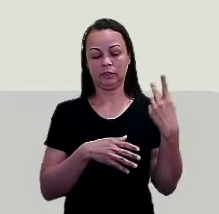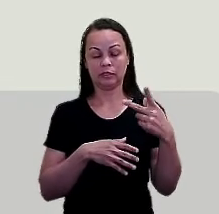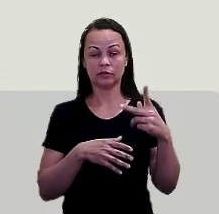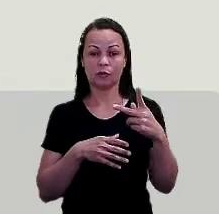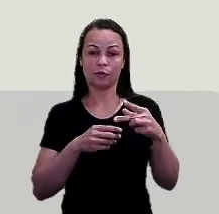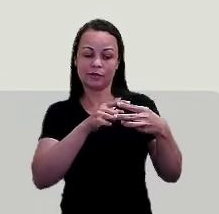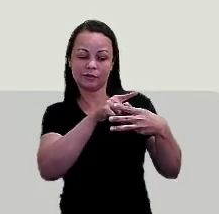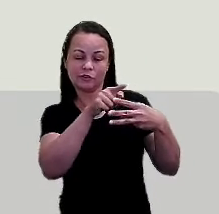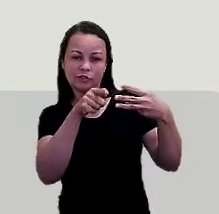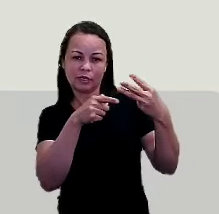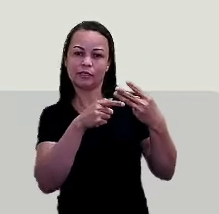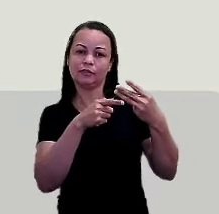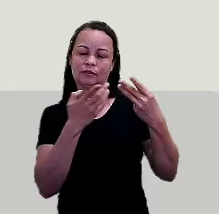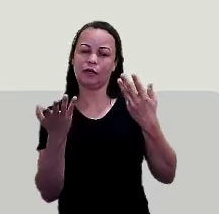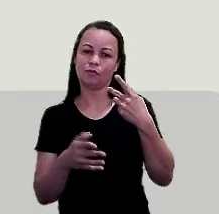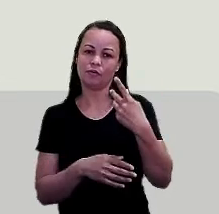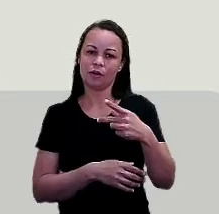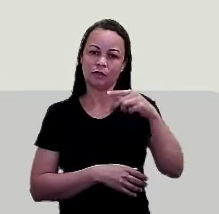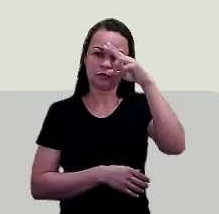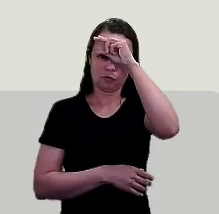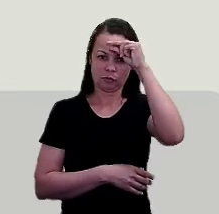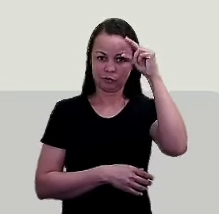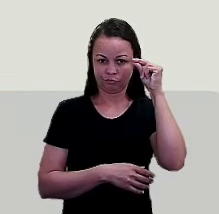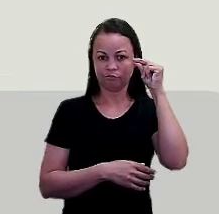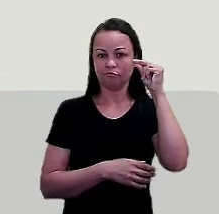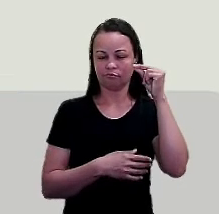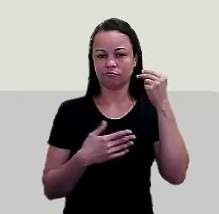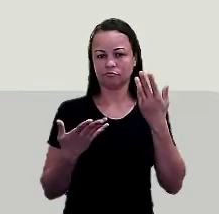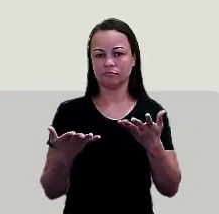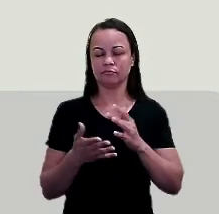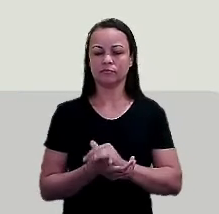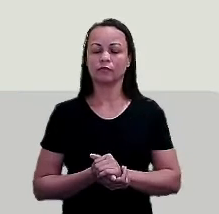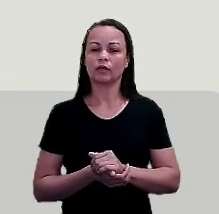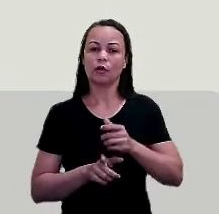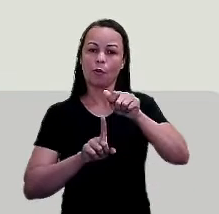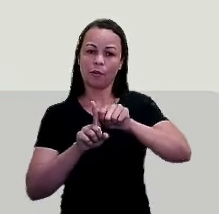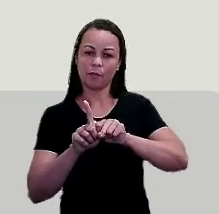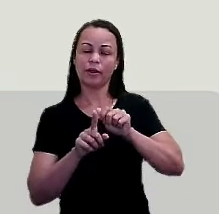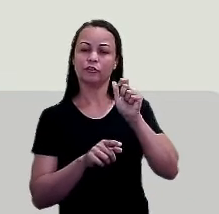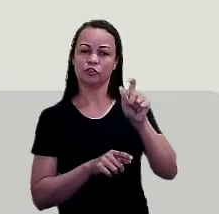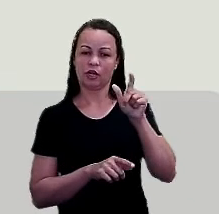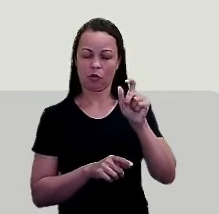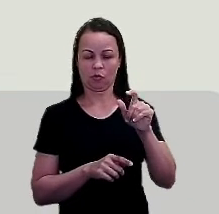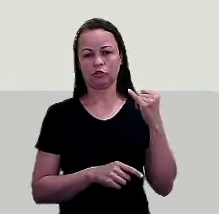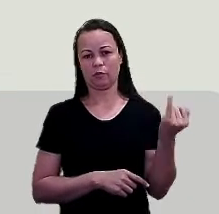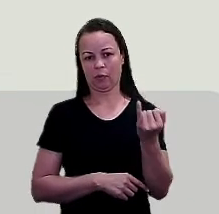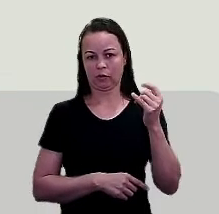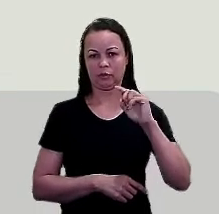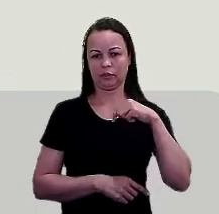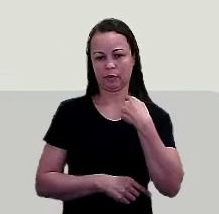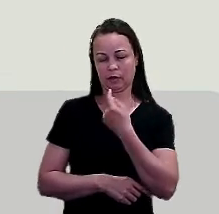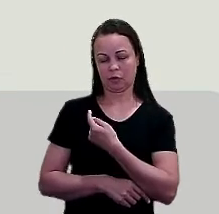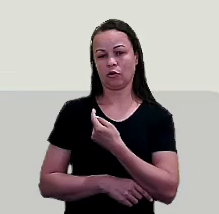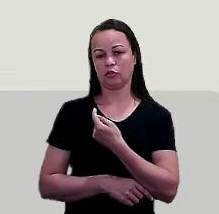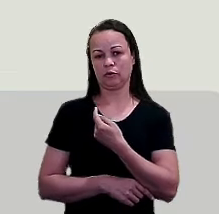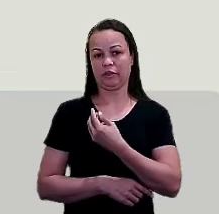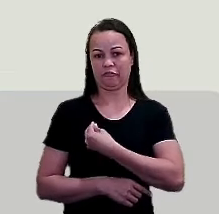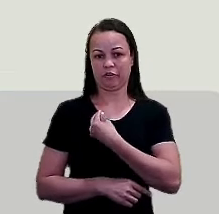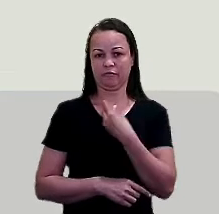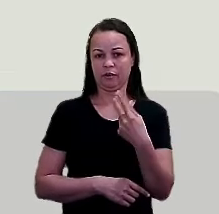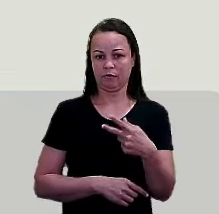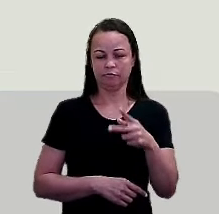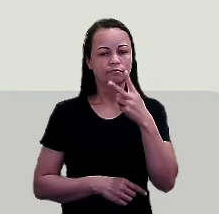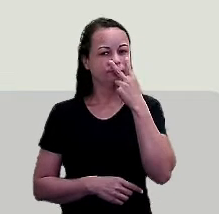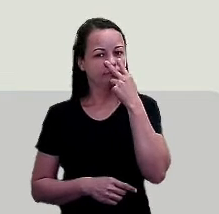patrimônios municipais. Como eu posso dizer, o mês de agosto é um mês muito importante para nós, para as pessoas que moram em Vitória,